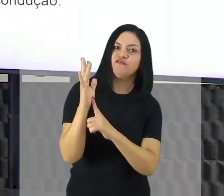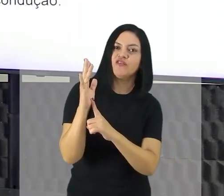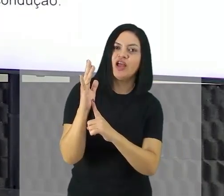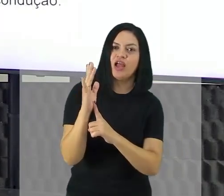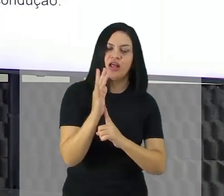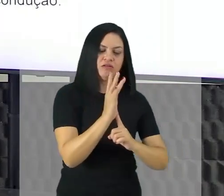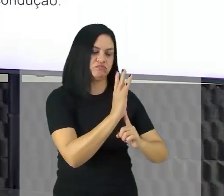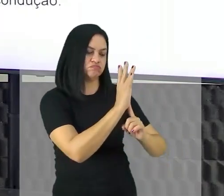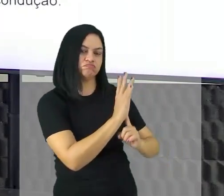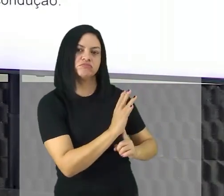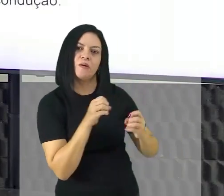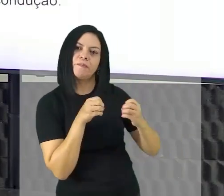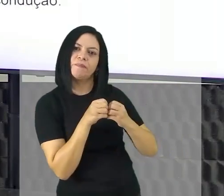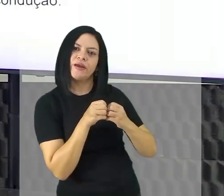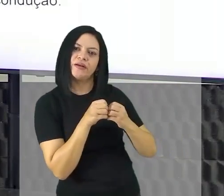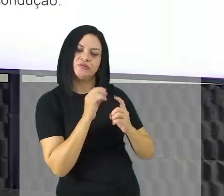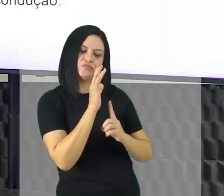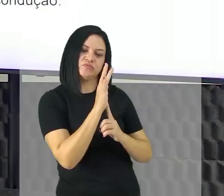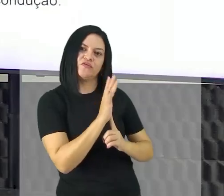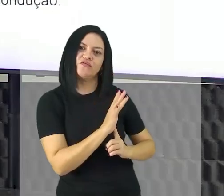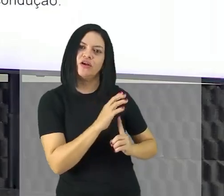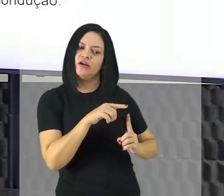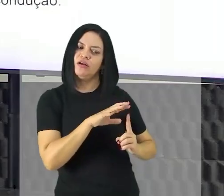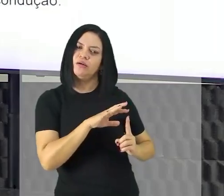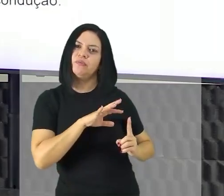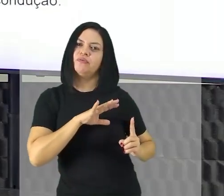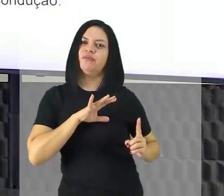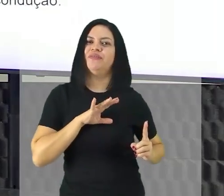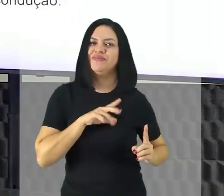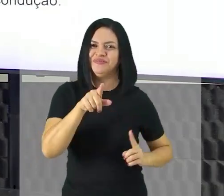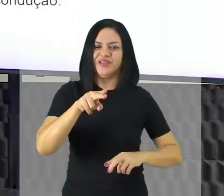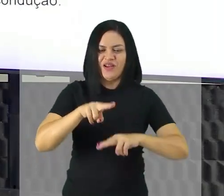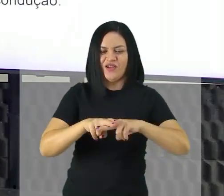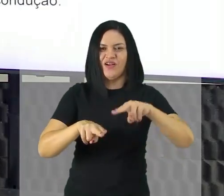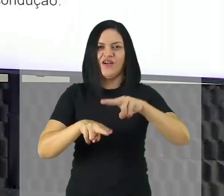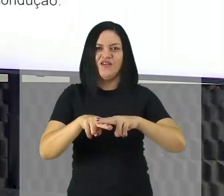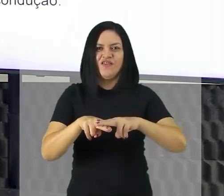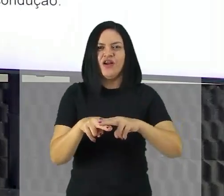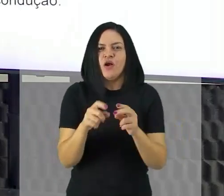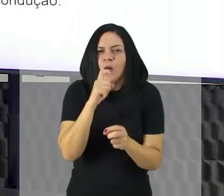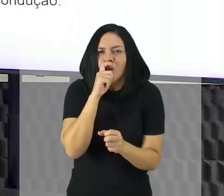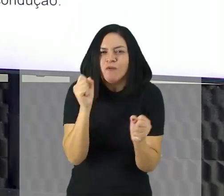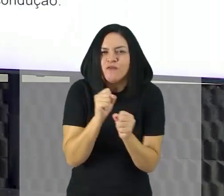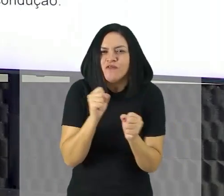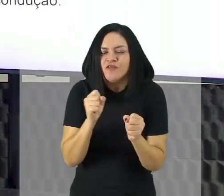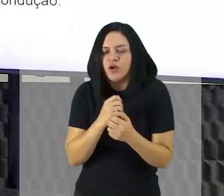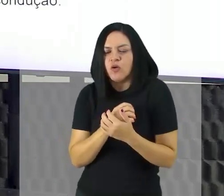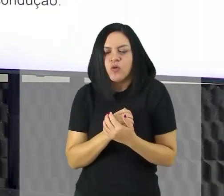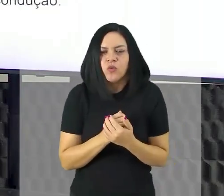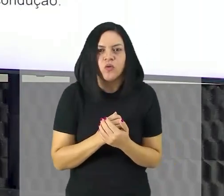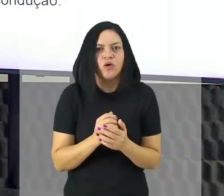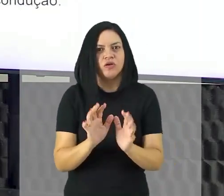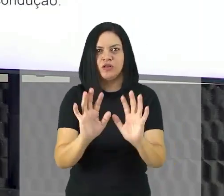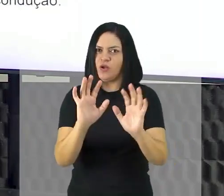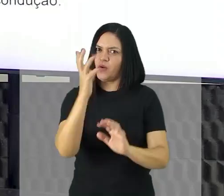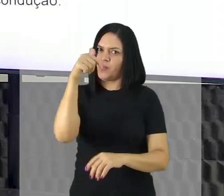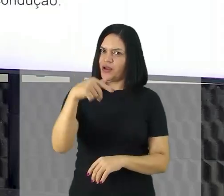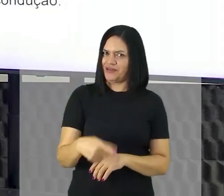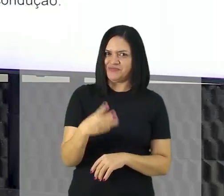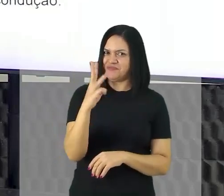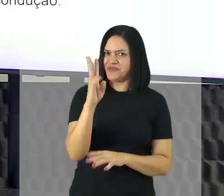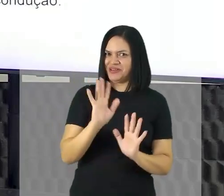do lado, você é aquecido. A fogueira, às vezes a pessoa está com frio, ela se aproxima, não que isso aconteça aqui no